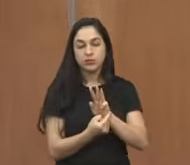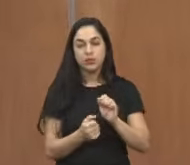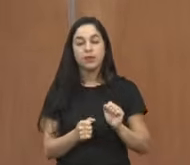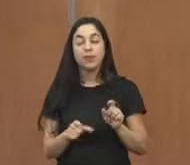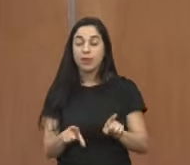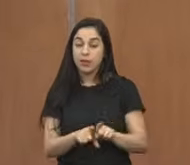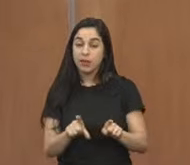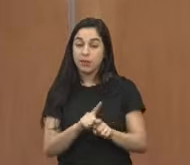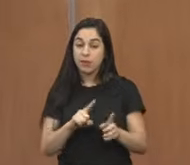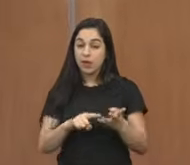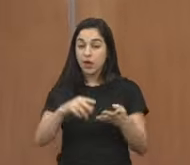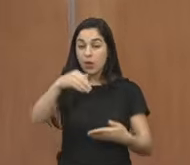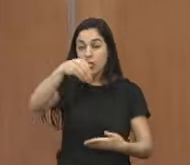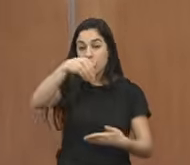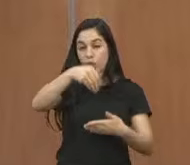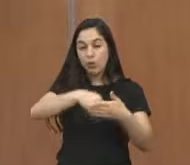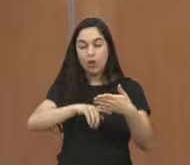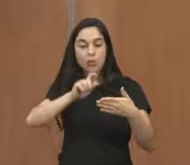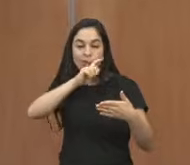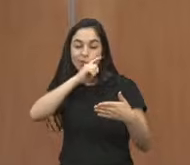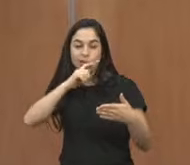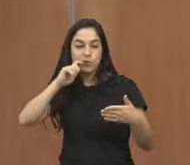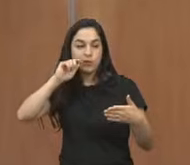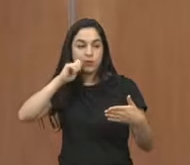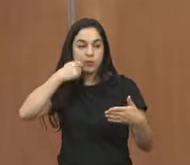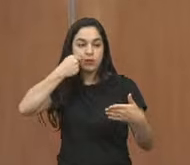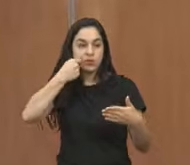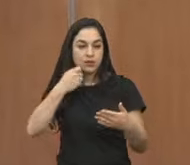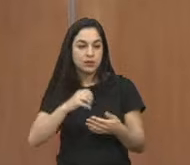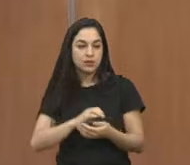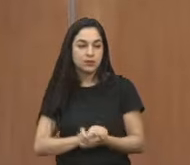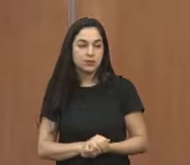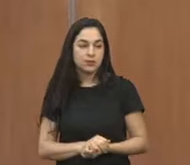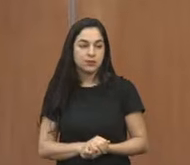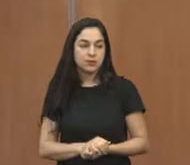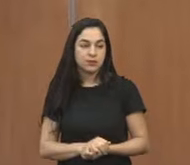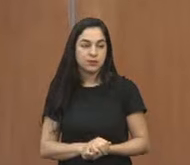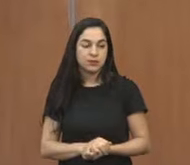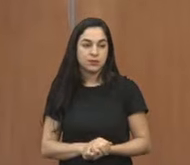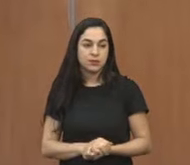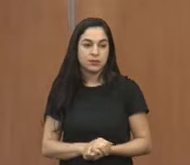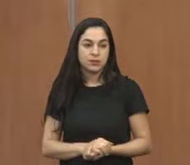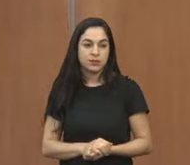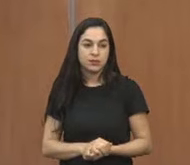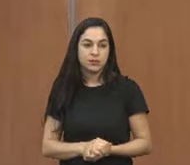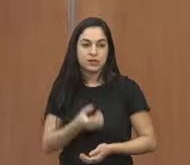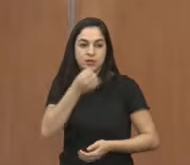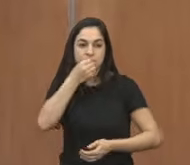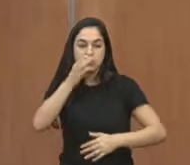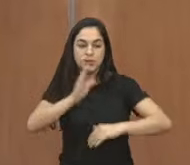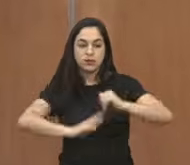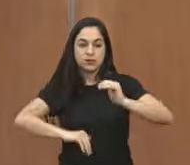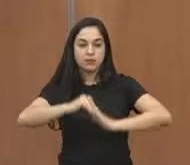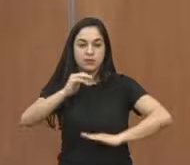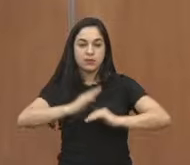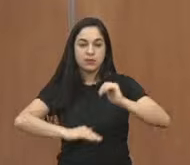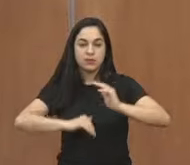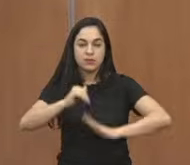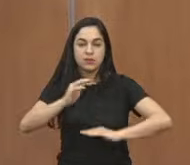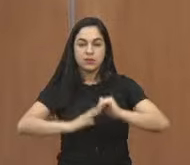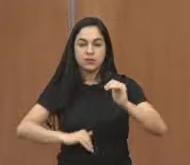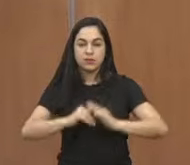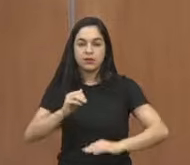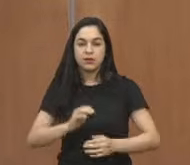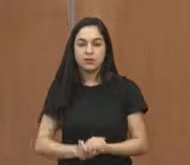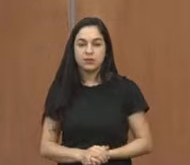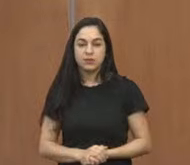secreto, dispensando o uso de cédulas e demais trâmites físicos, em alinhamento com as boas práticas de modernização administrativa.